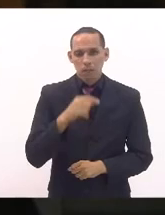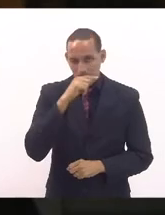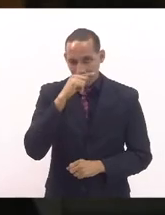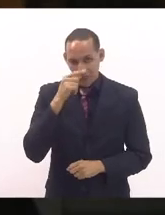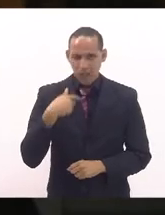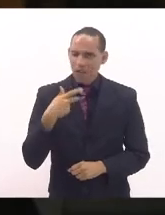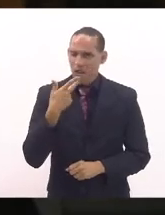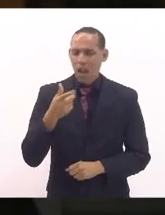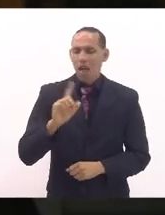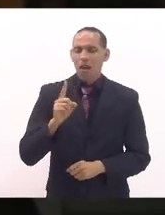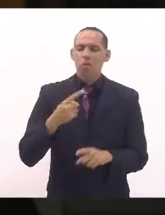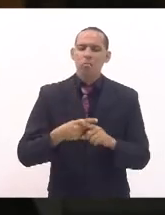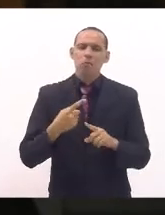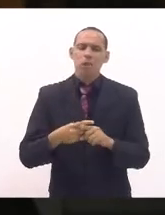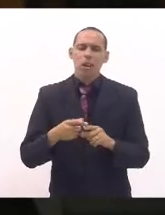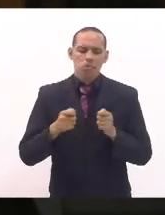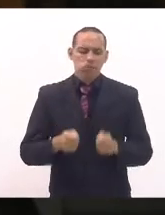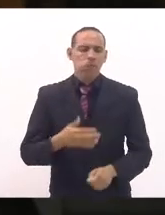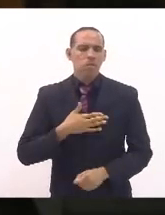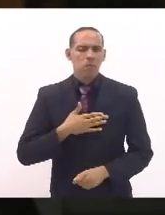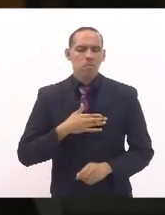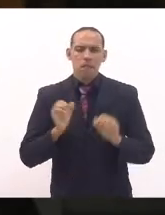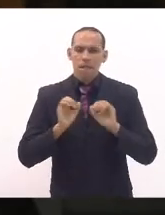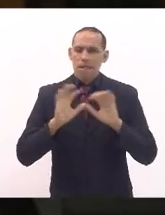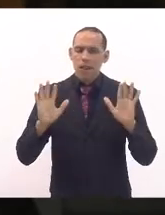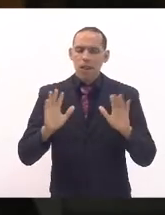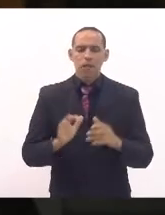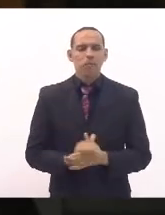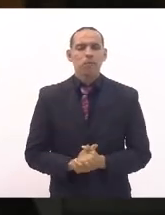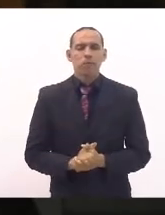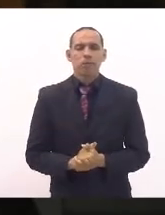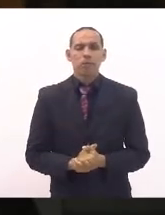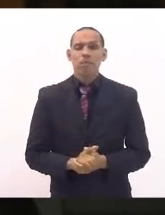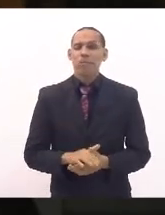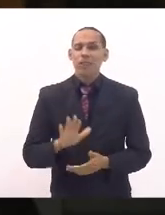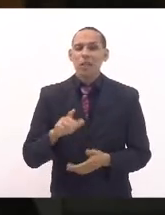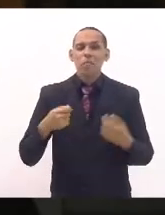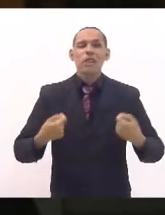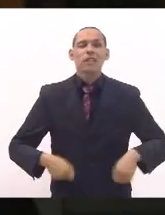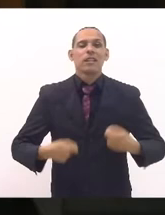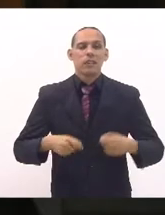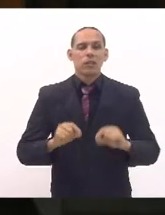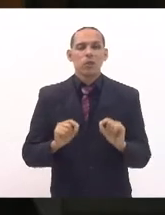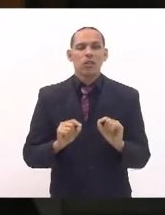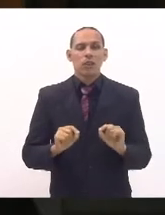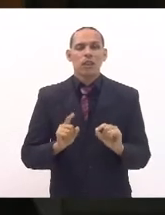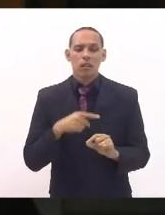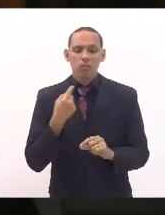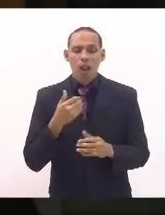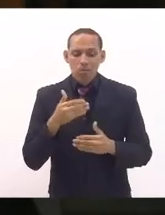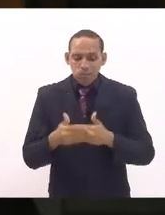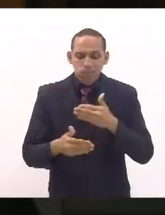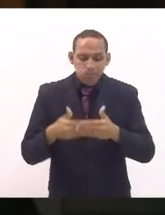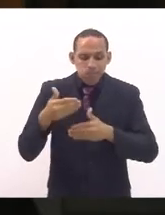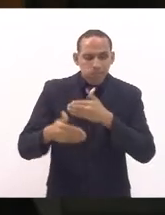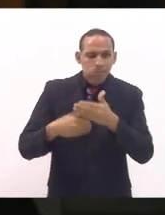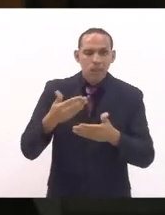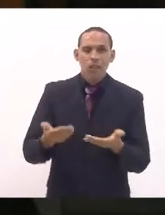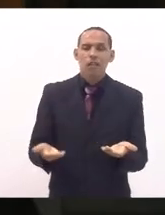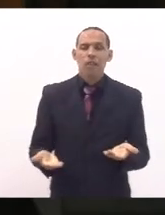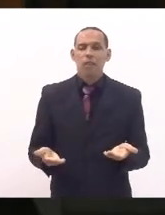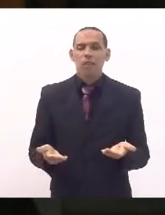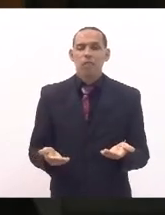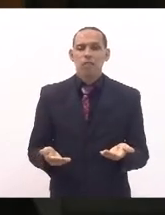que tem minhas posições claras sobre isso, mas é necessário que a gente avance e não